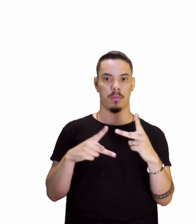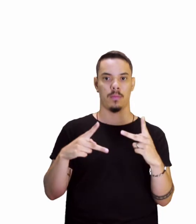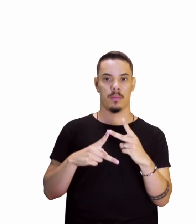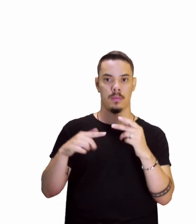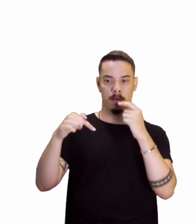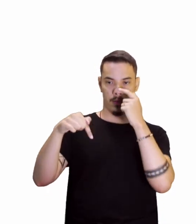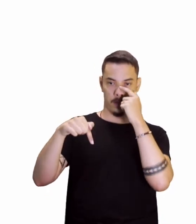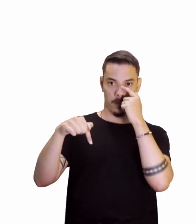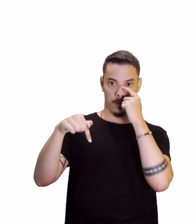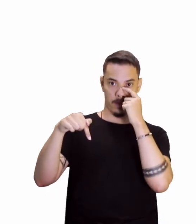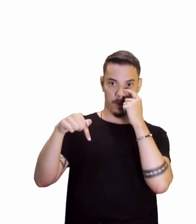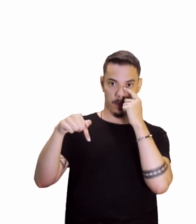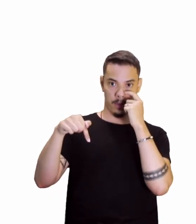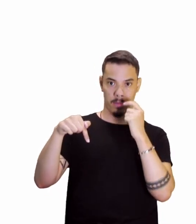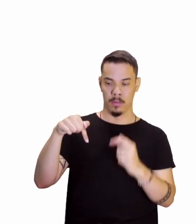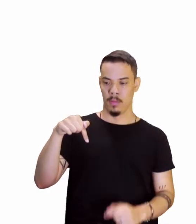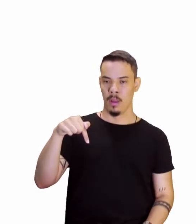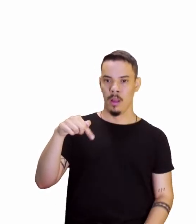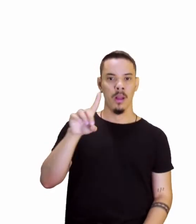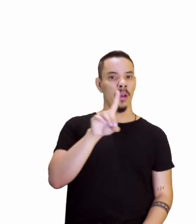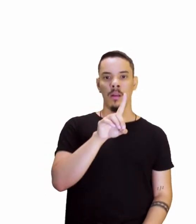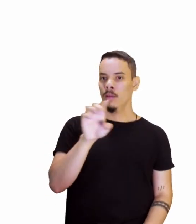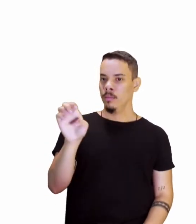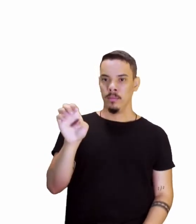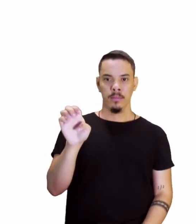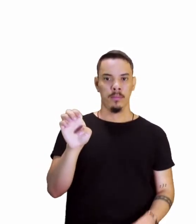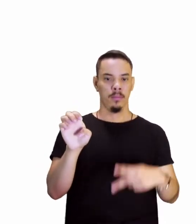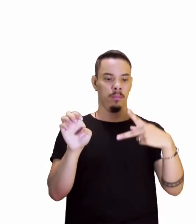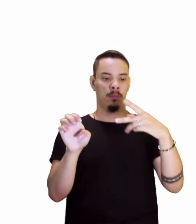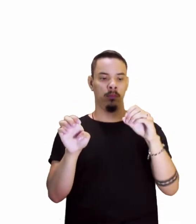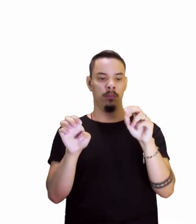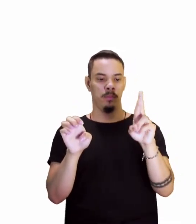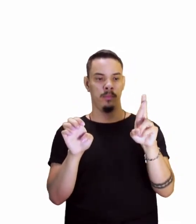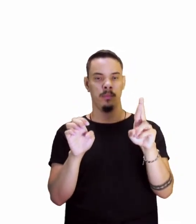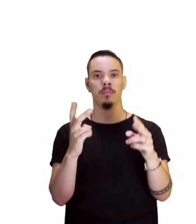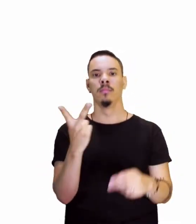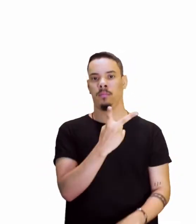que quanto a preposição por.